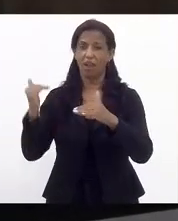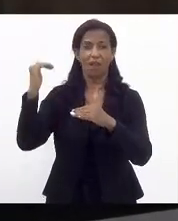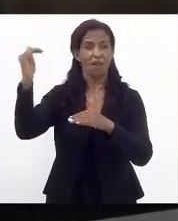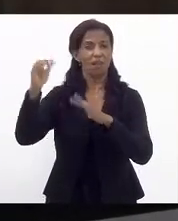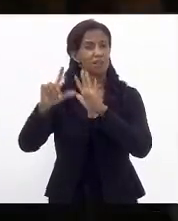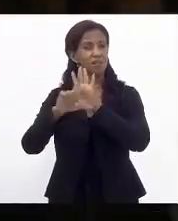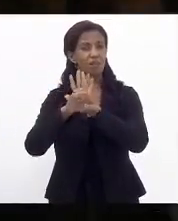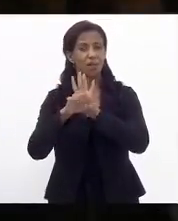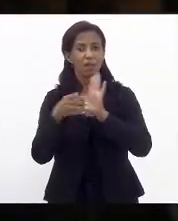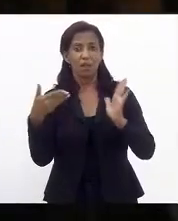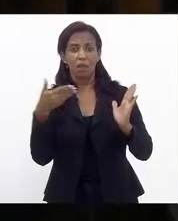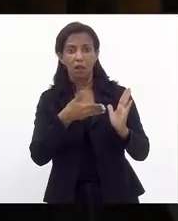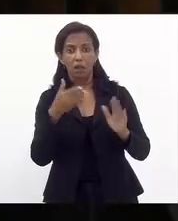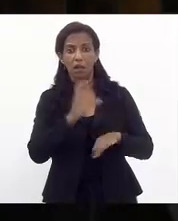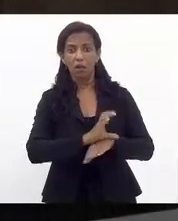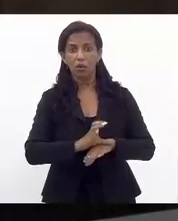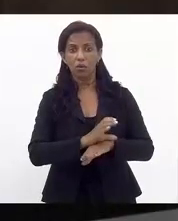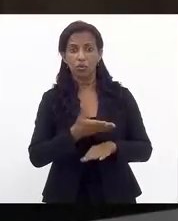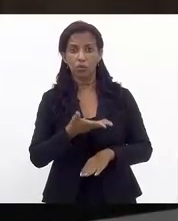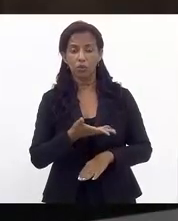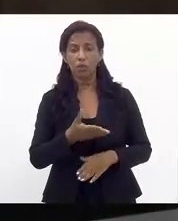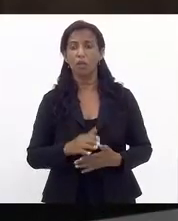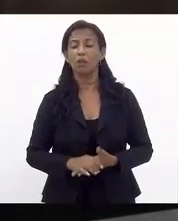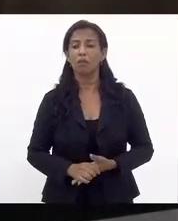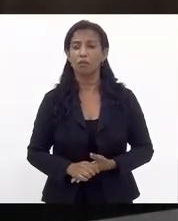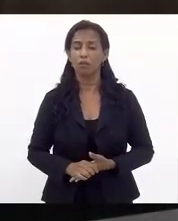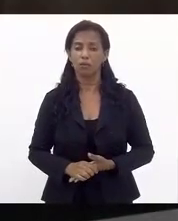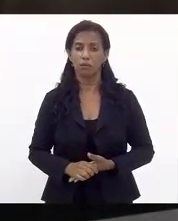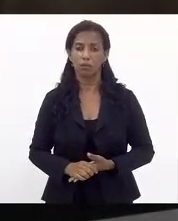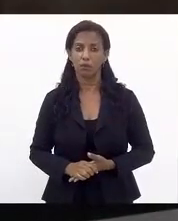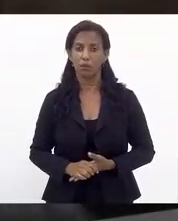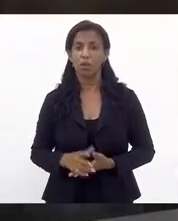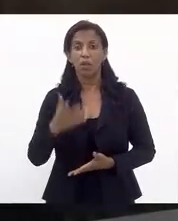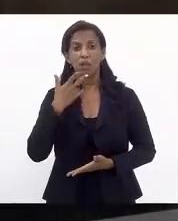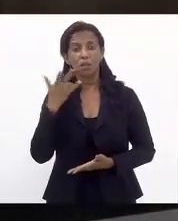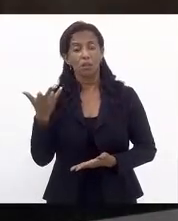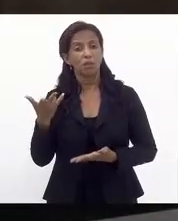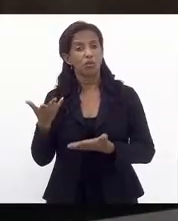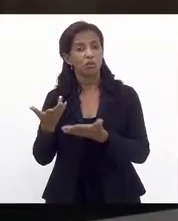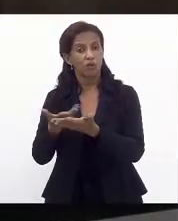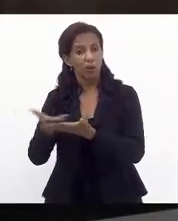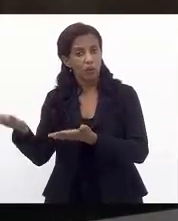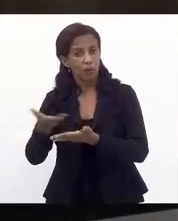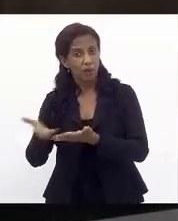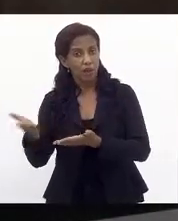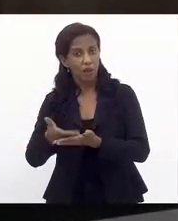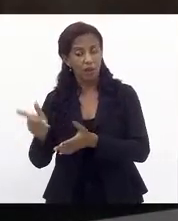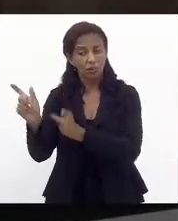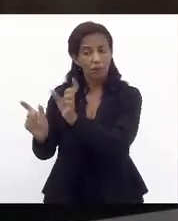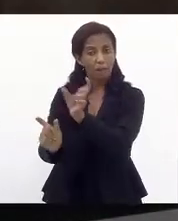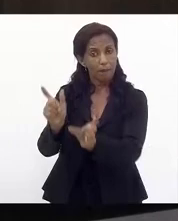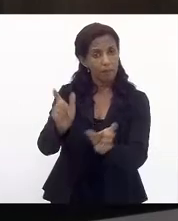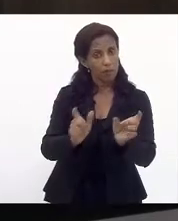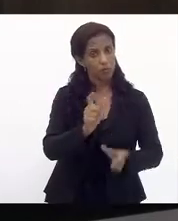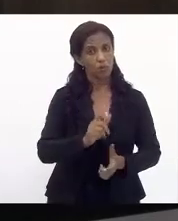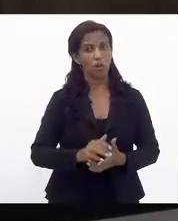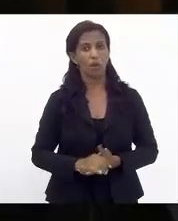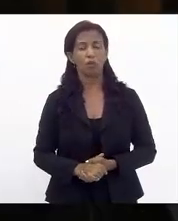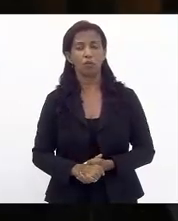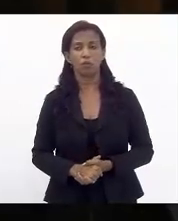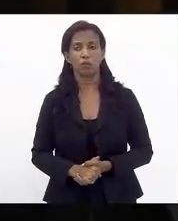Estácio de Sá corte atenção tá na tela instituição então nós somos tratam de gasto com pessoal teto É gasto pela pessoal